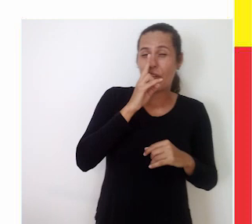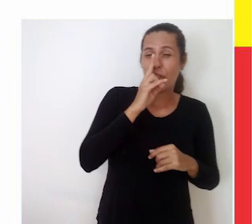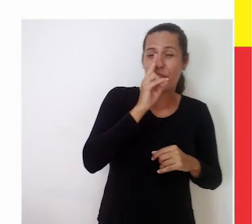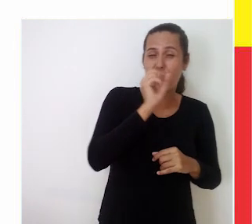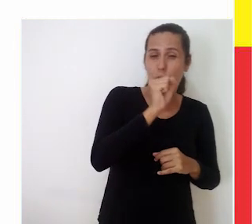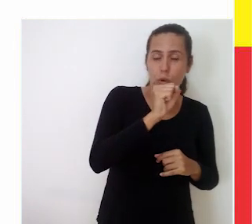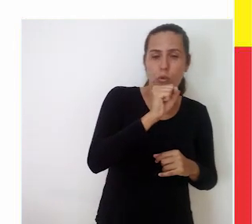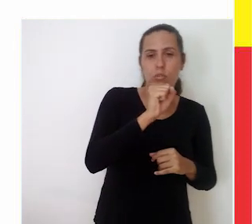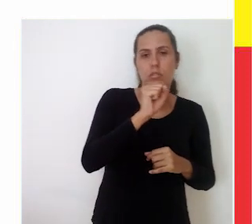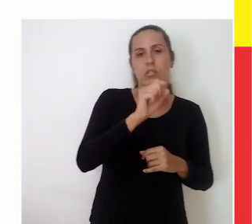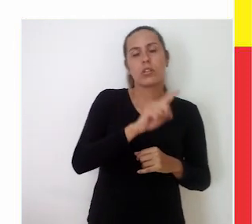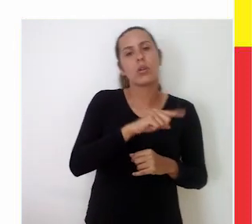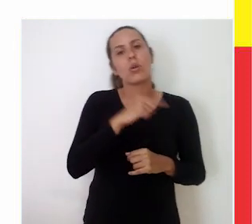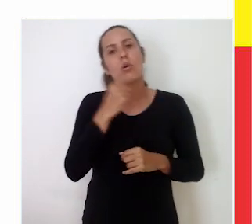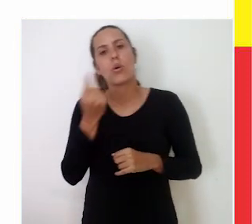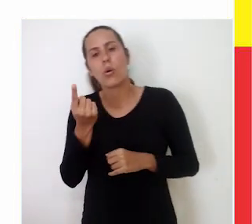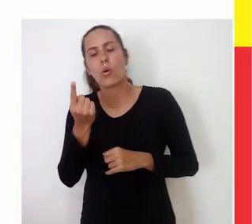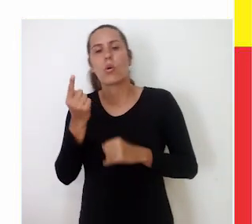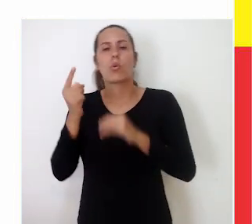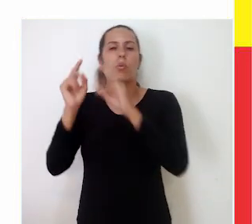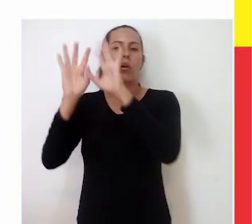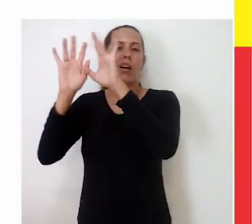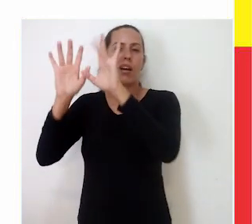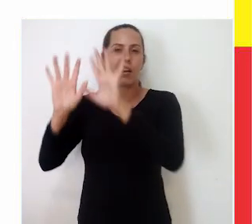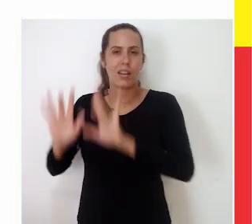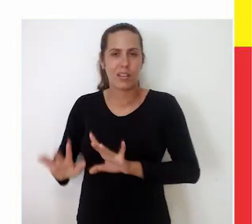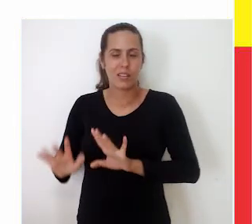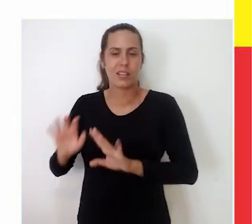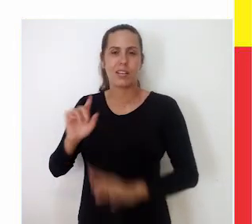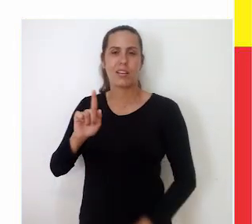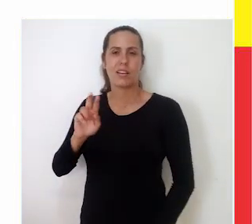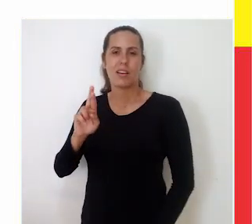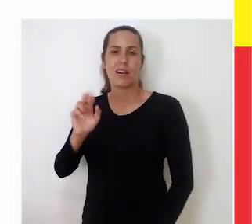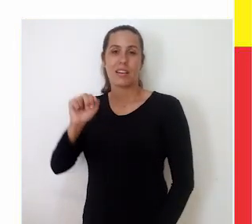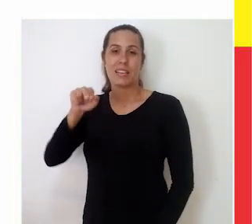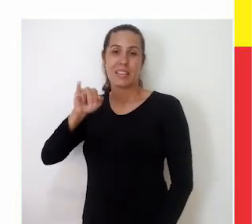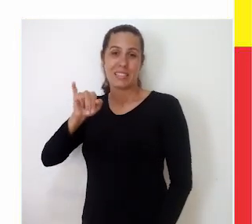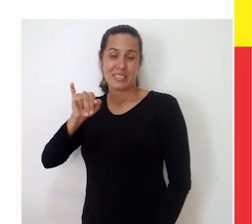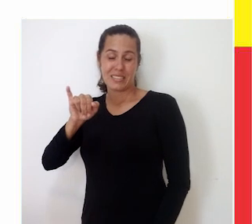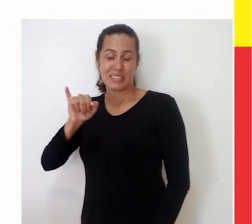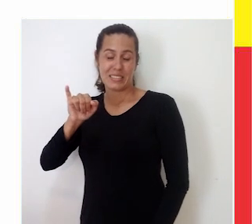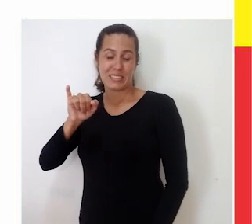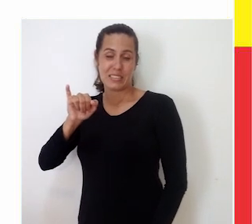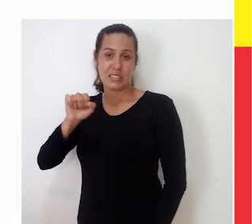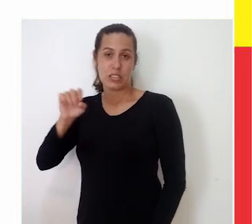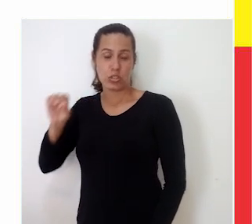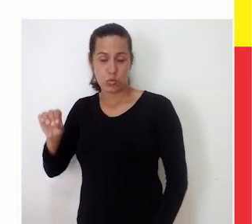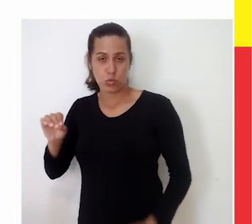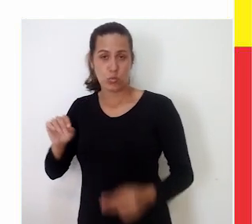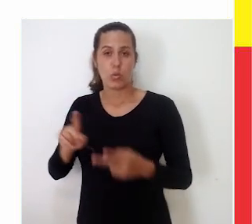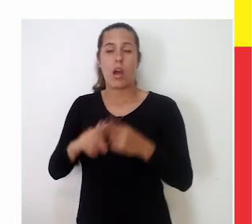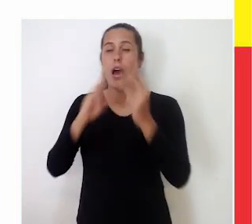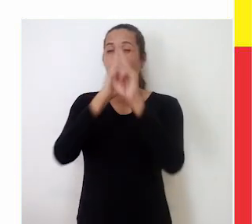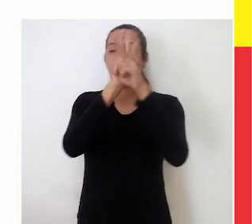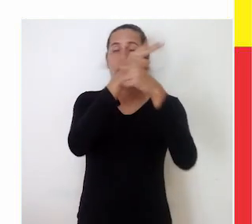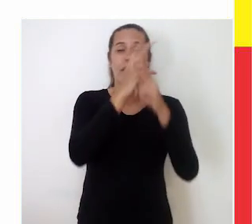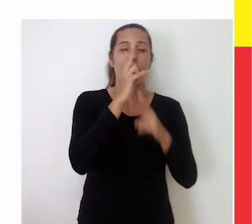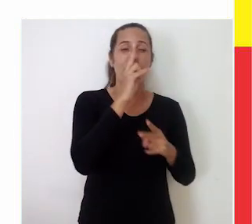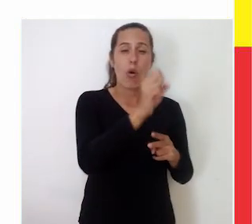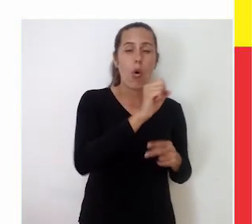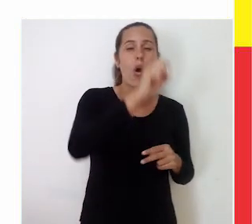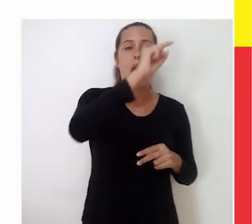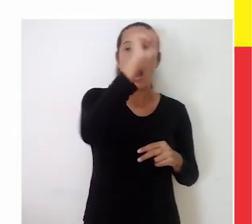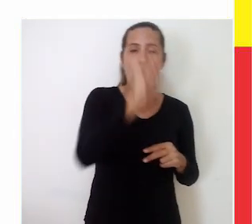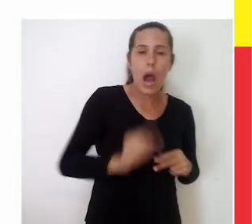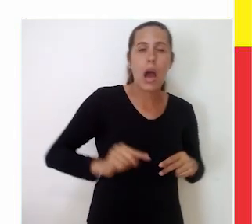estar associada a granizo, pode estar associada a ventos intensos, pode estar associada aos trovões, raios